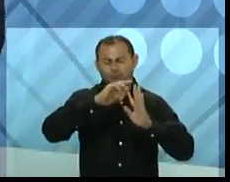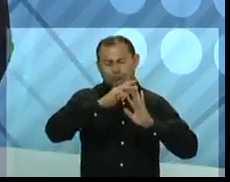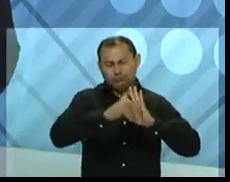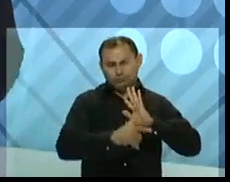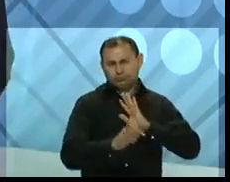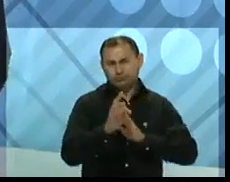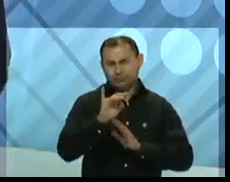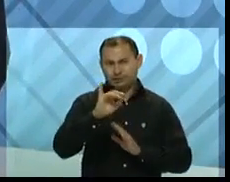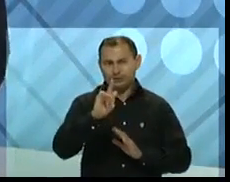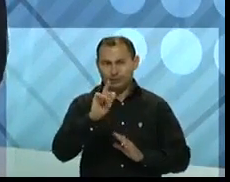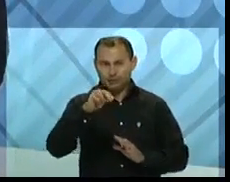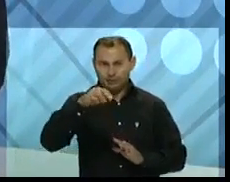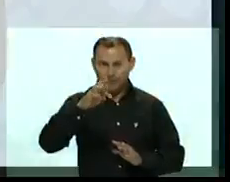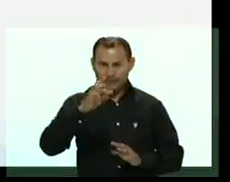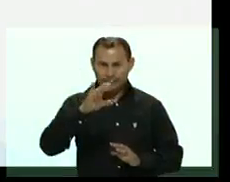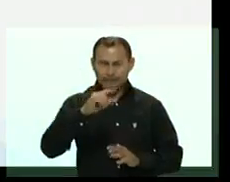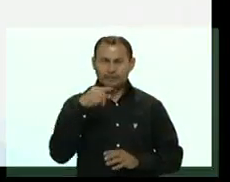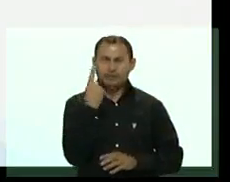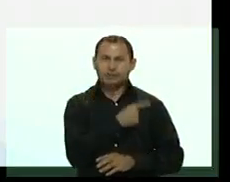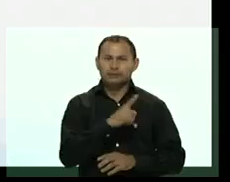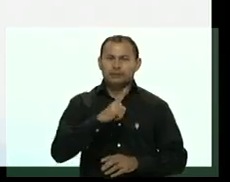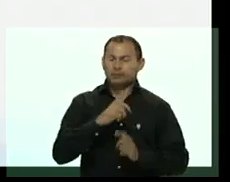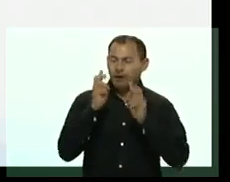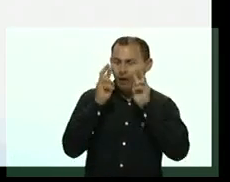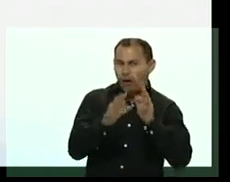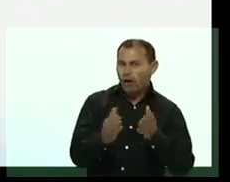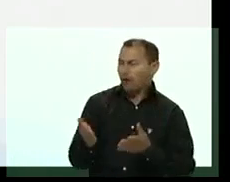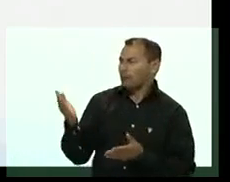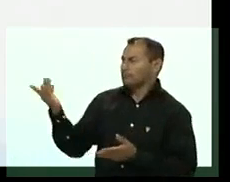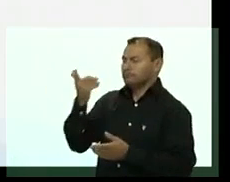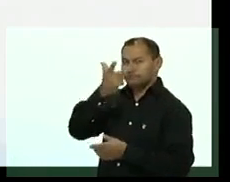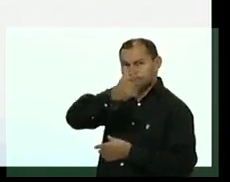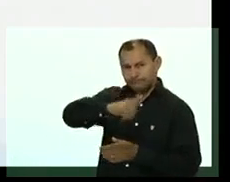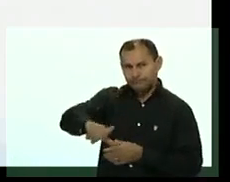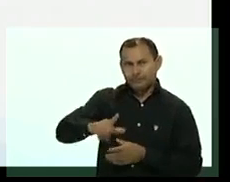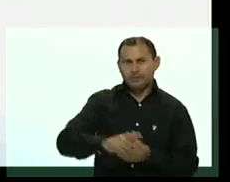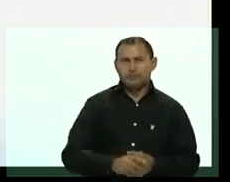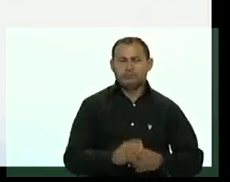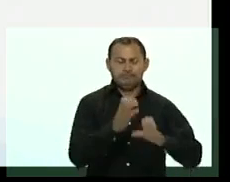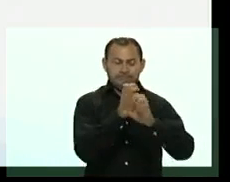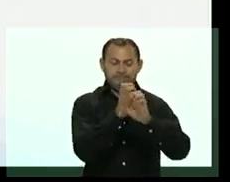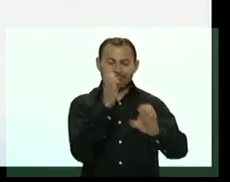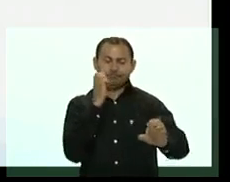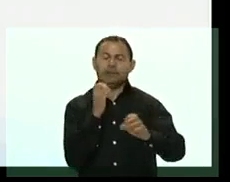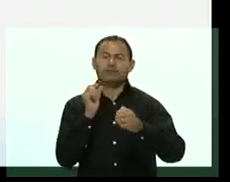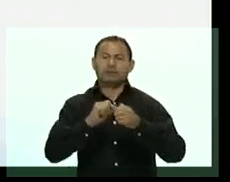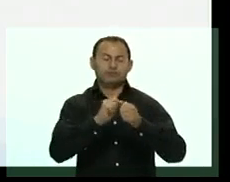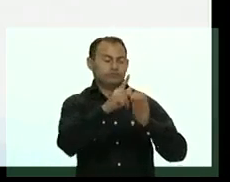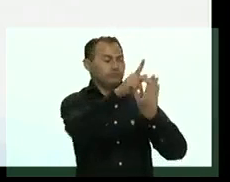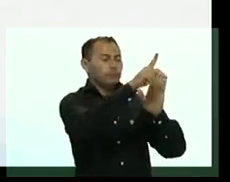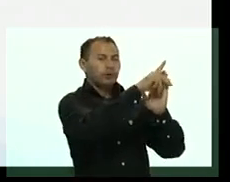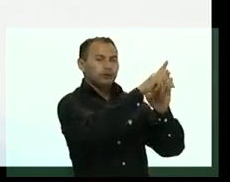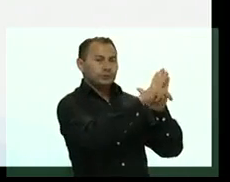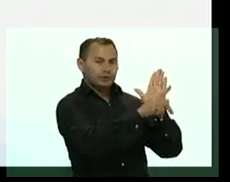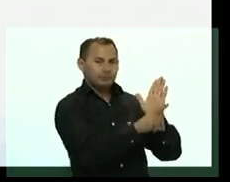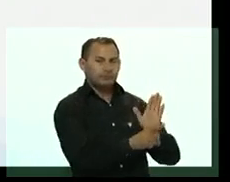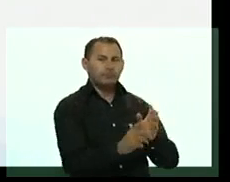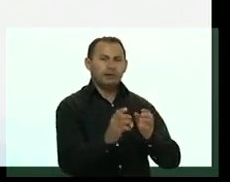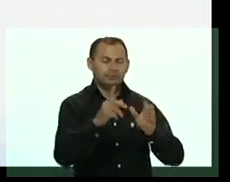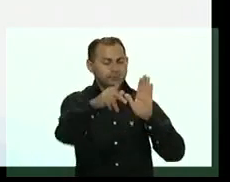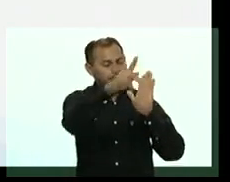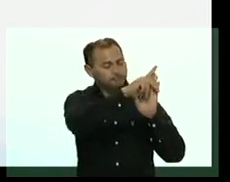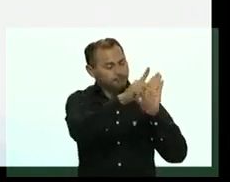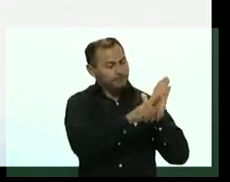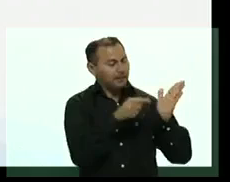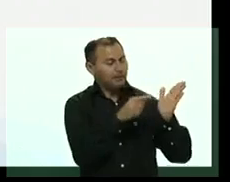Vamos conhecer a nossa situação. Então, mais uma vez, temos um engenheiro aí que está desenvolvendo um projeto. Então, para esse projeto,